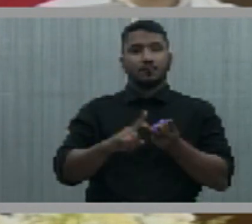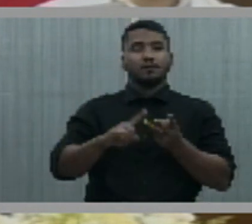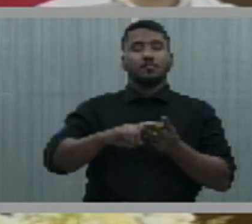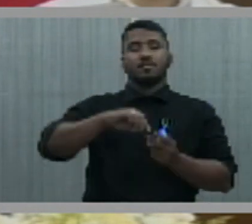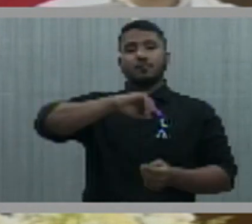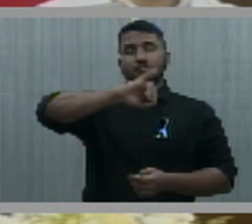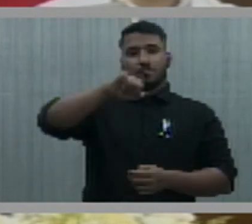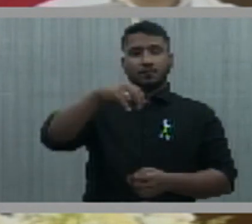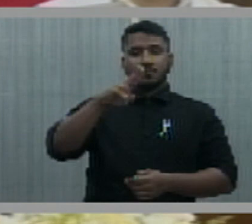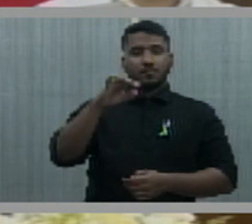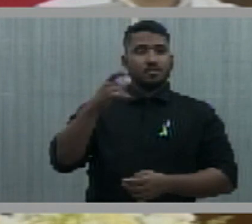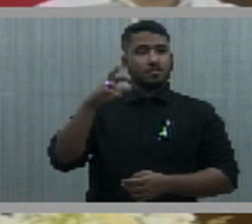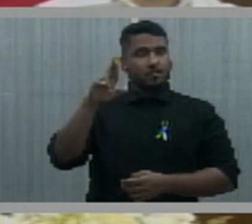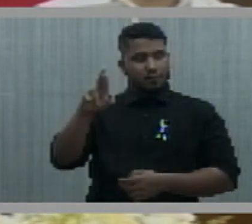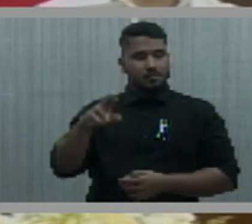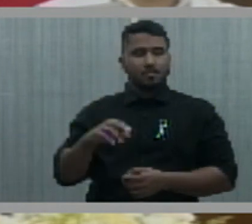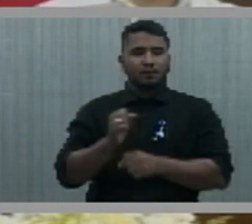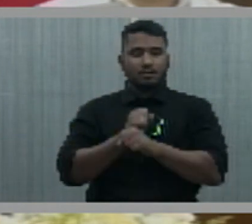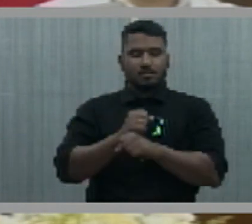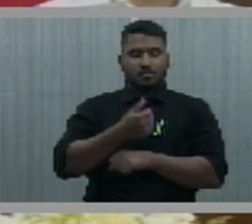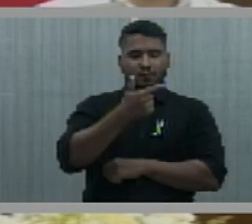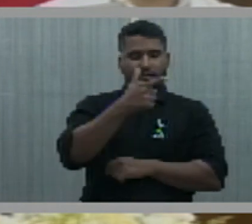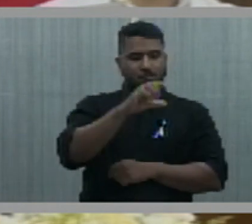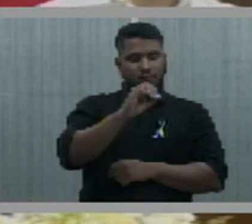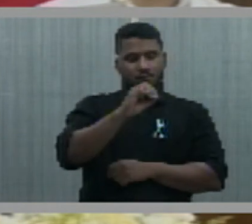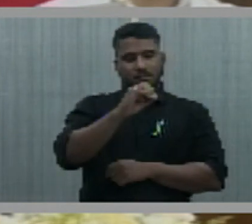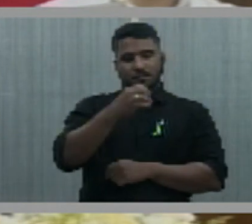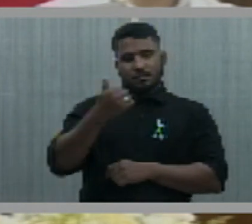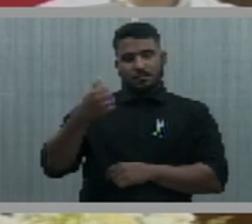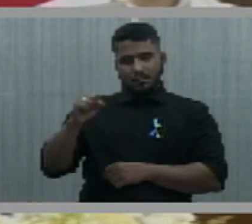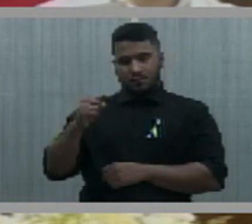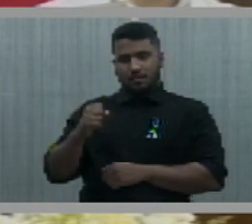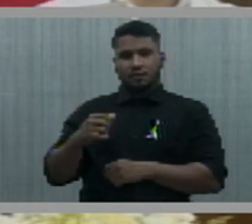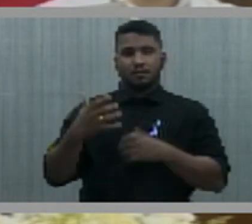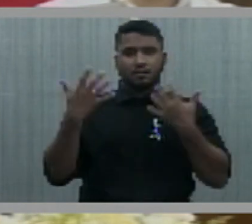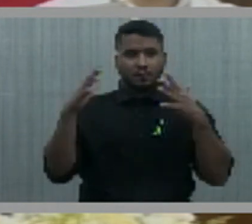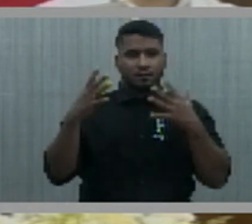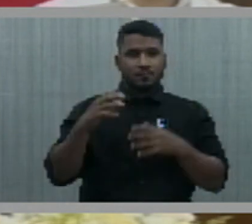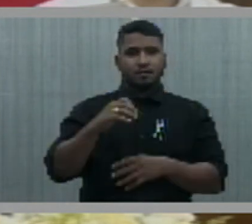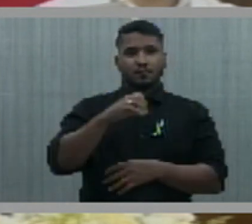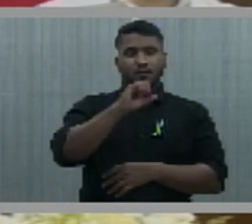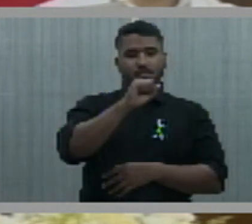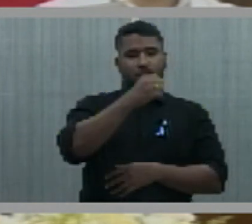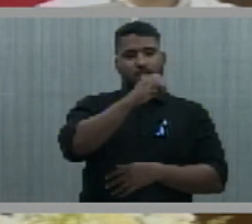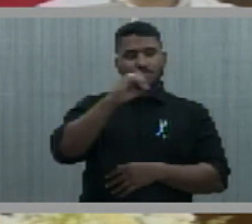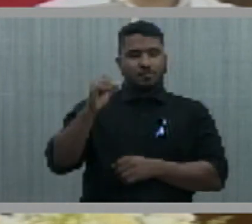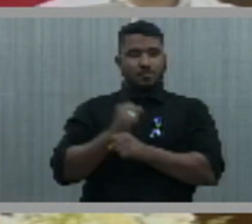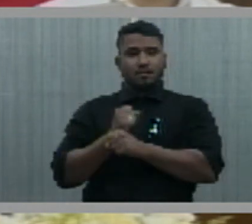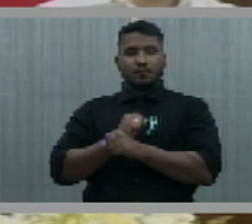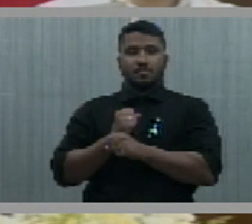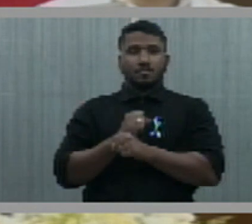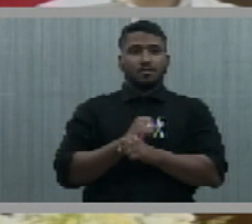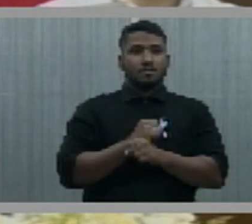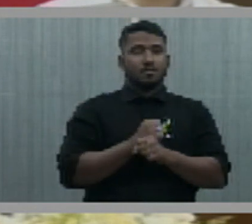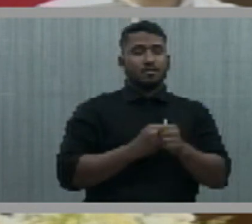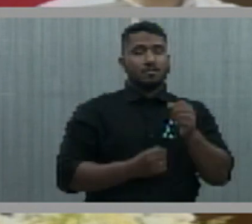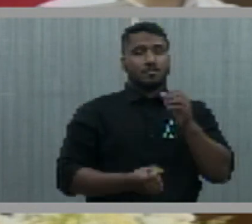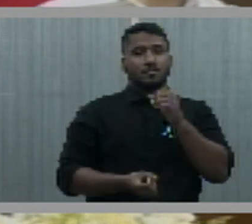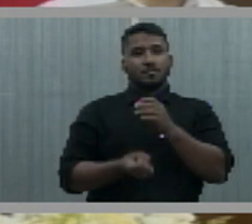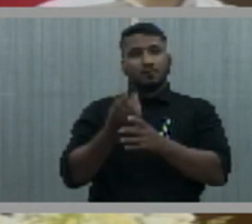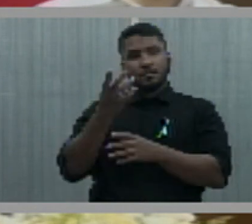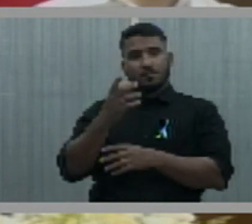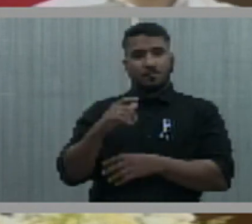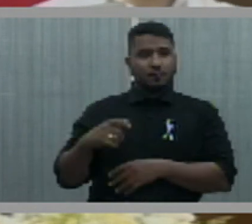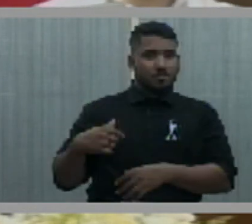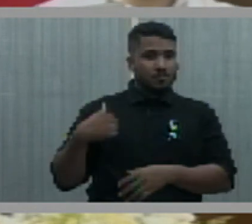Jubilar Mercedário 2018, em comemoração aos 800 anos da fundação da Ordem de